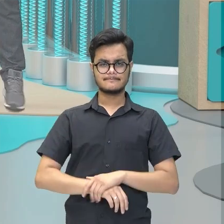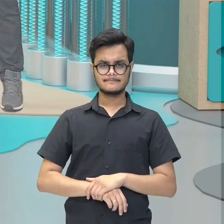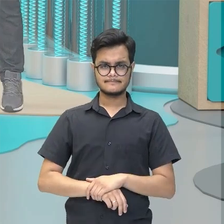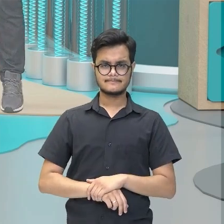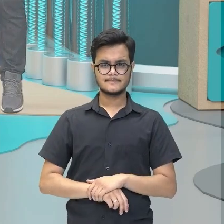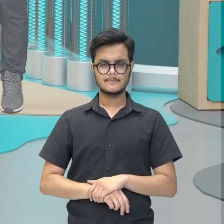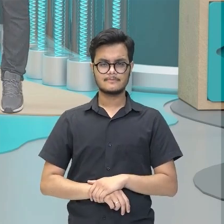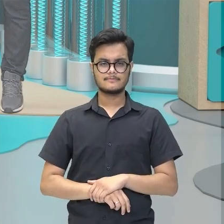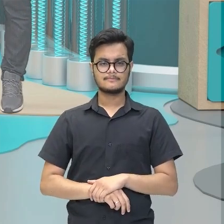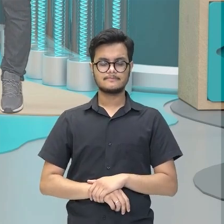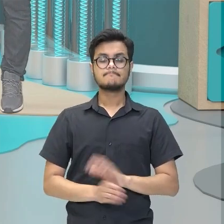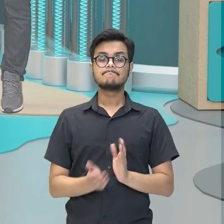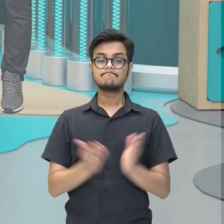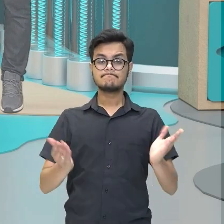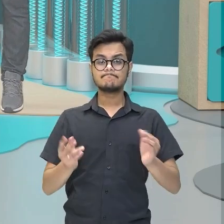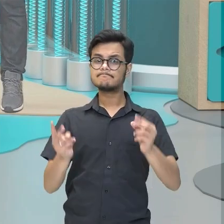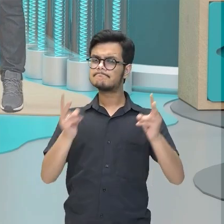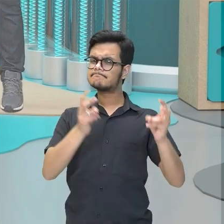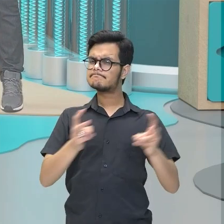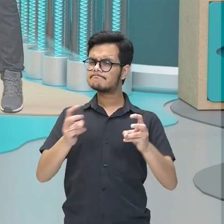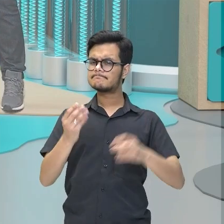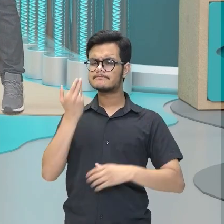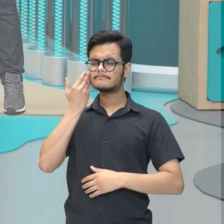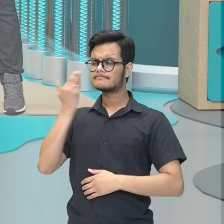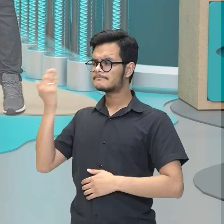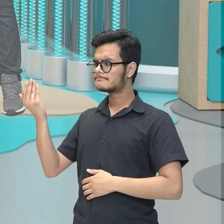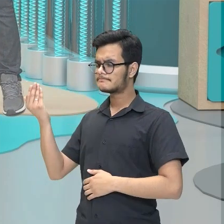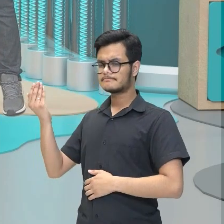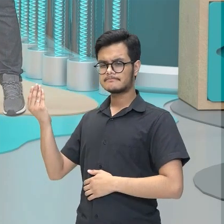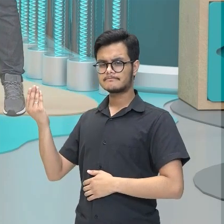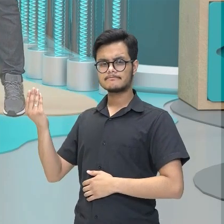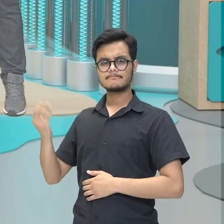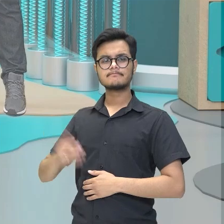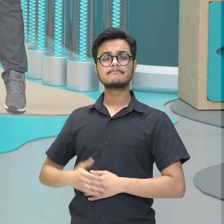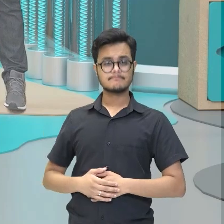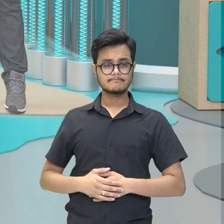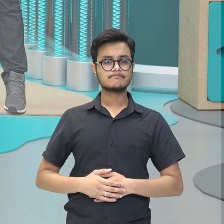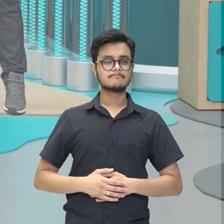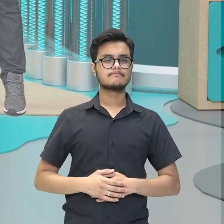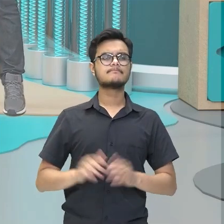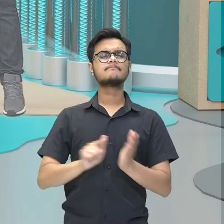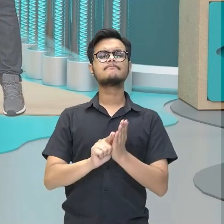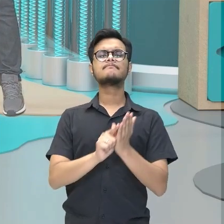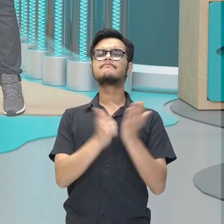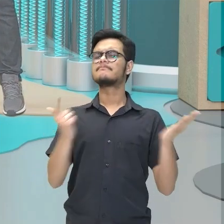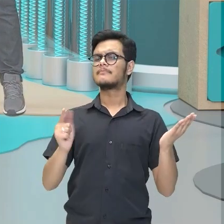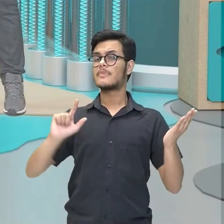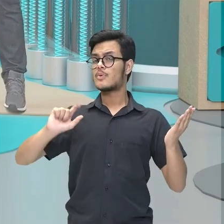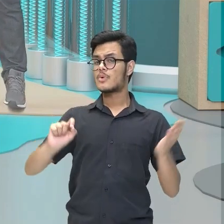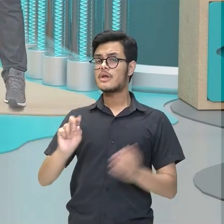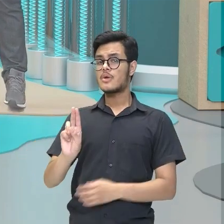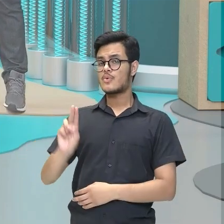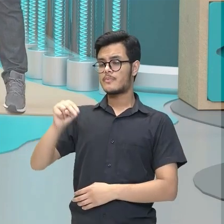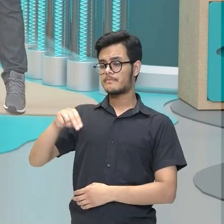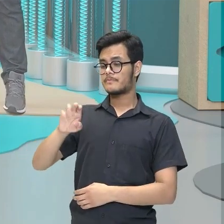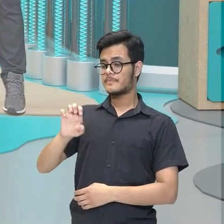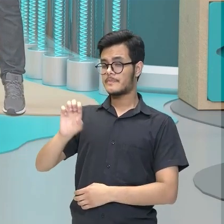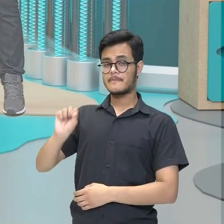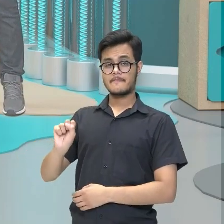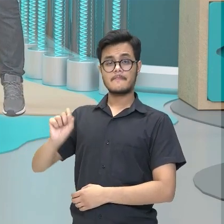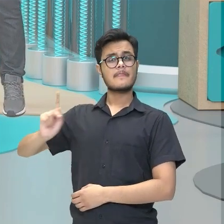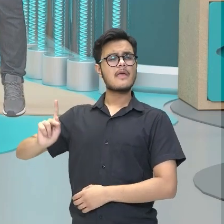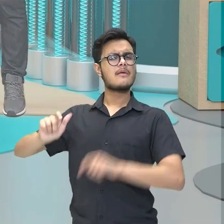ok? Então, como vocês podem observar, a nossa reportagem foi publicada exatamente no jornal da Unesp, uma universidade